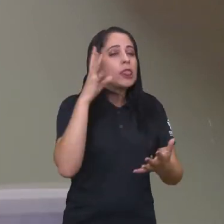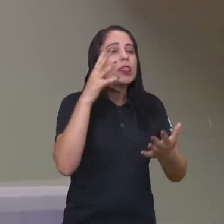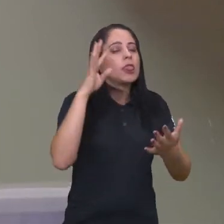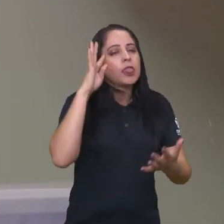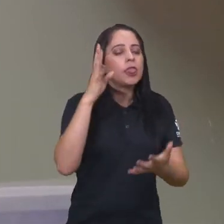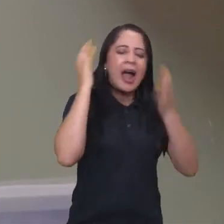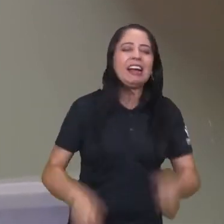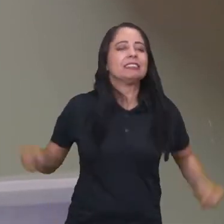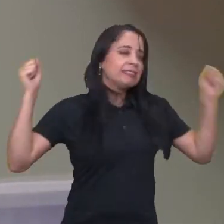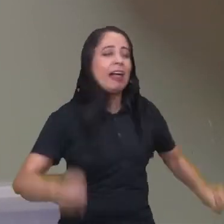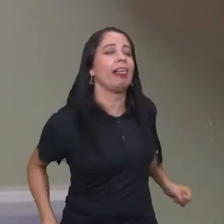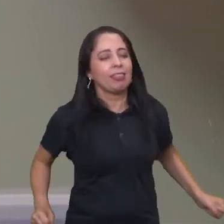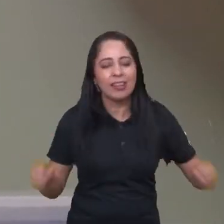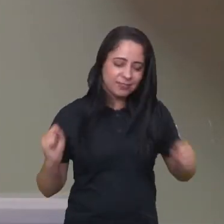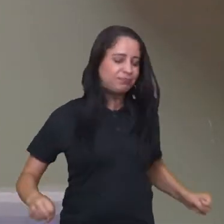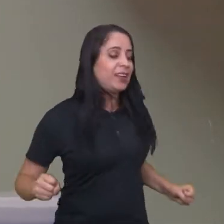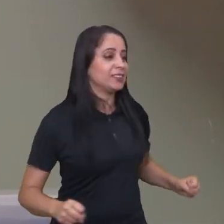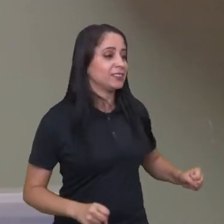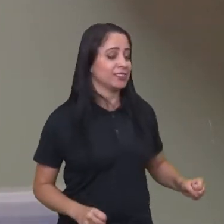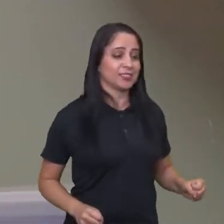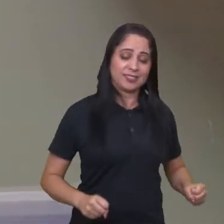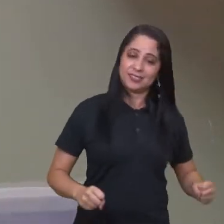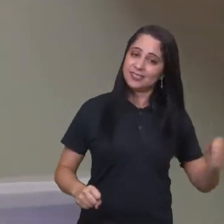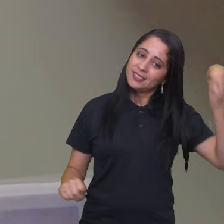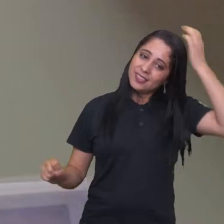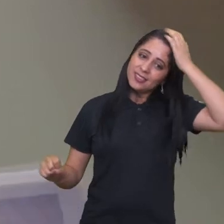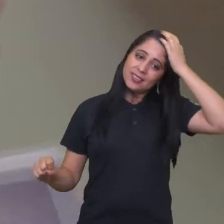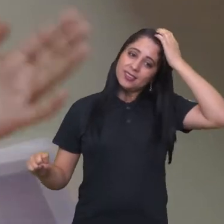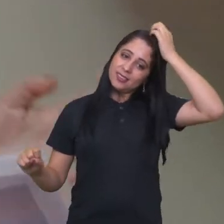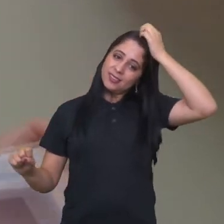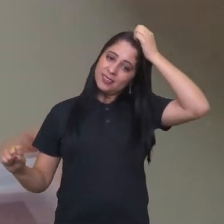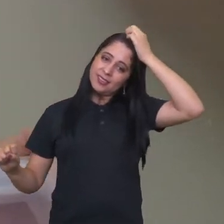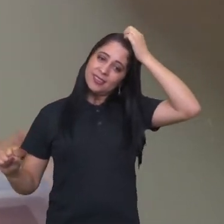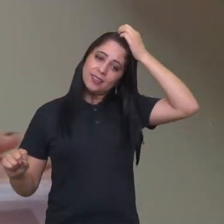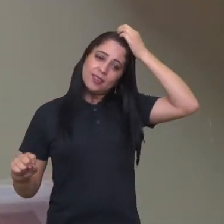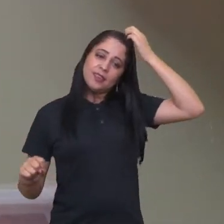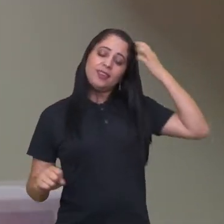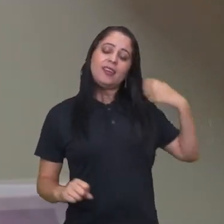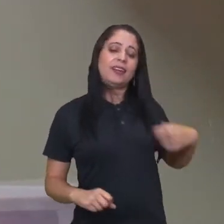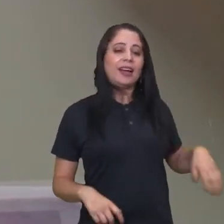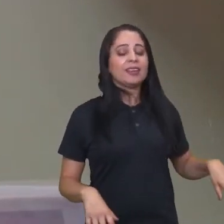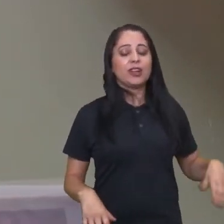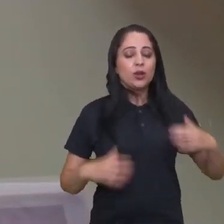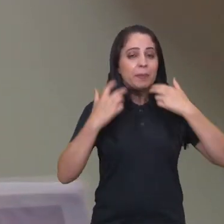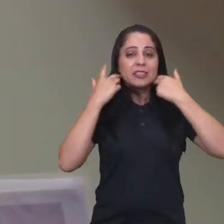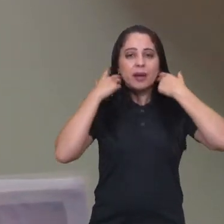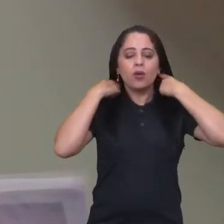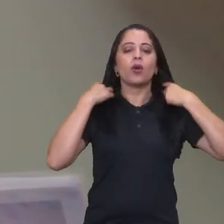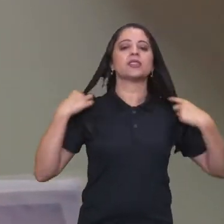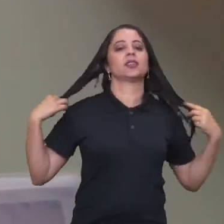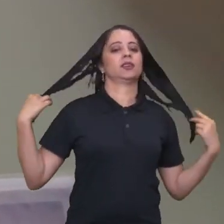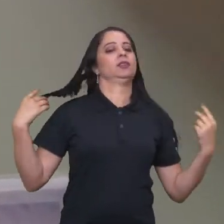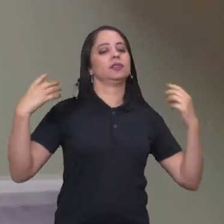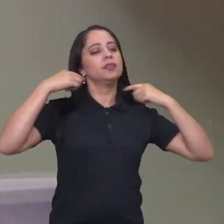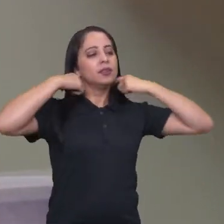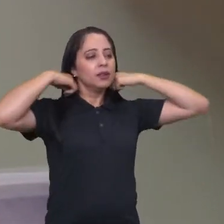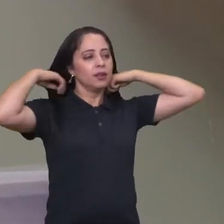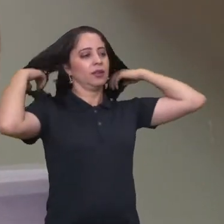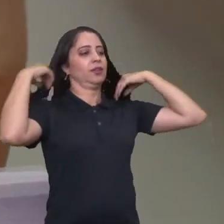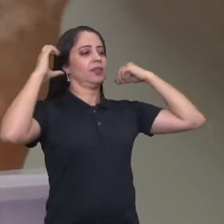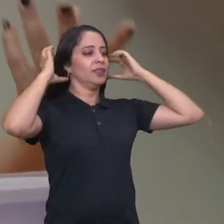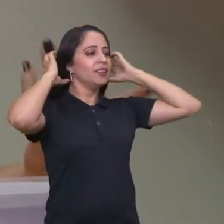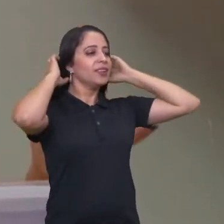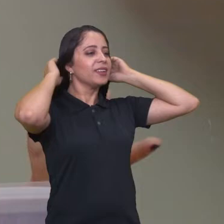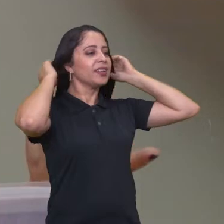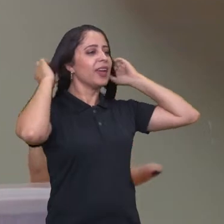ligado inclusive com a qualidade da nossa saúde? Claro que esse não é o único fator, mas é um dos principais. Aí,